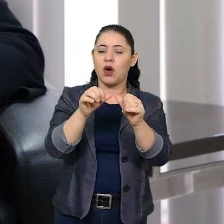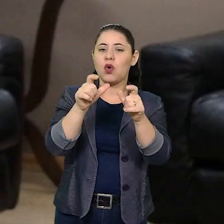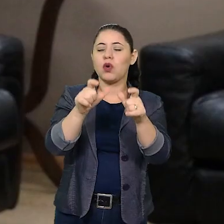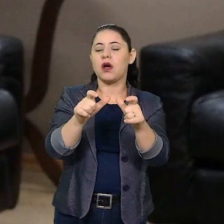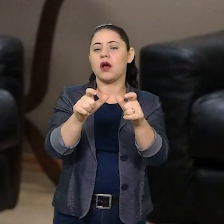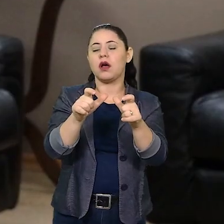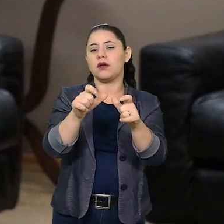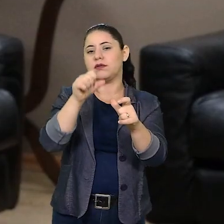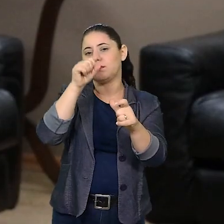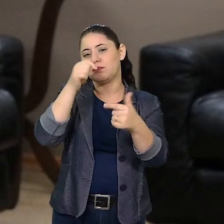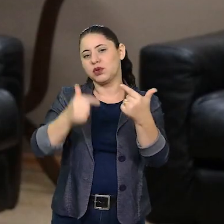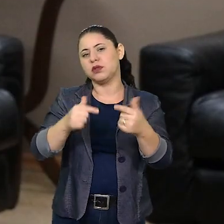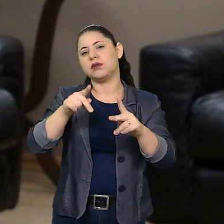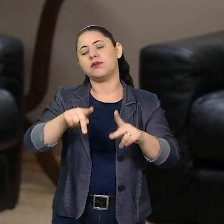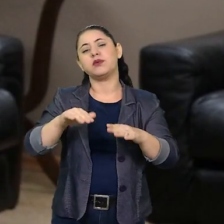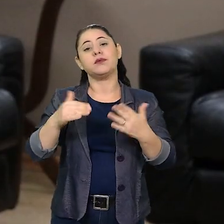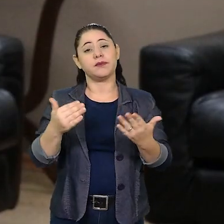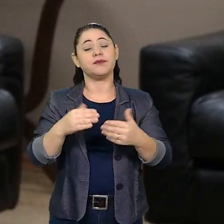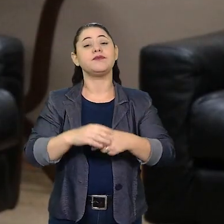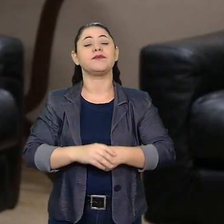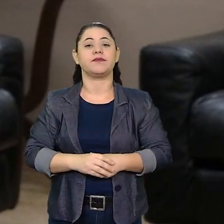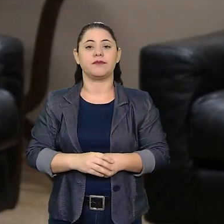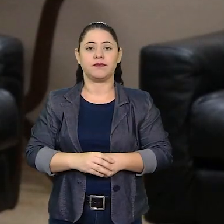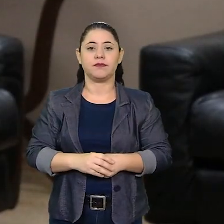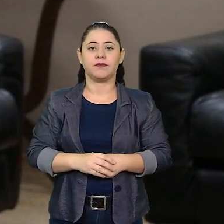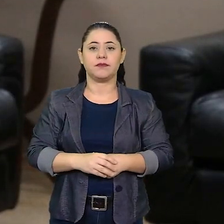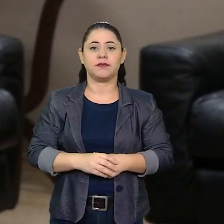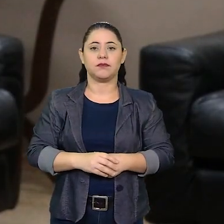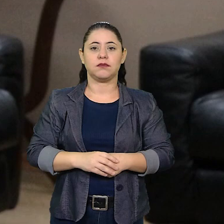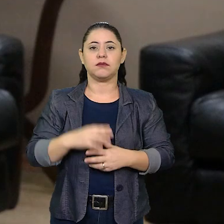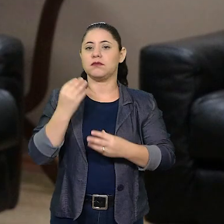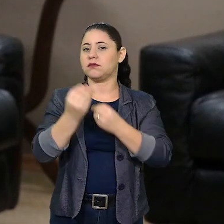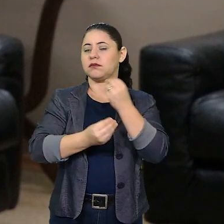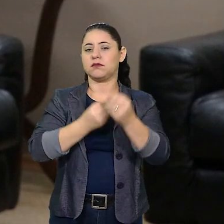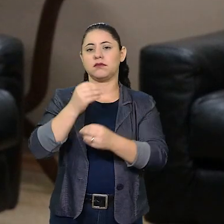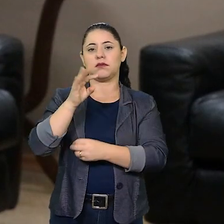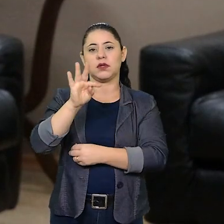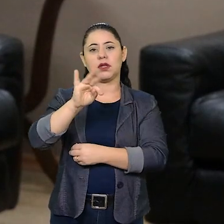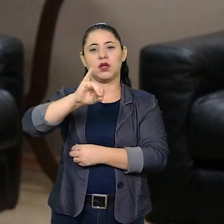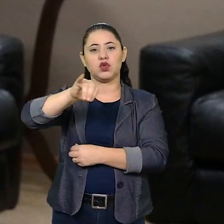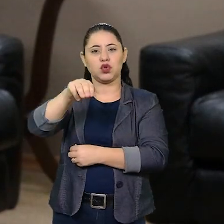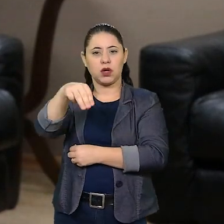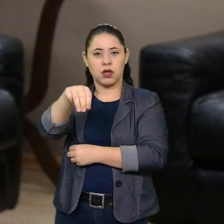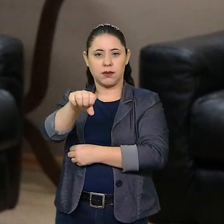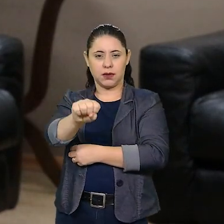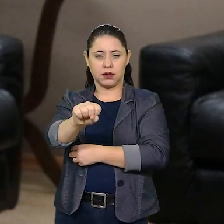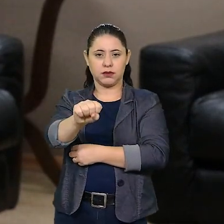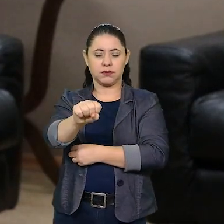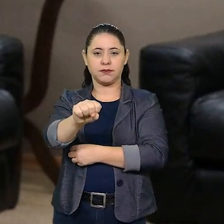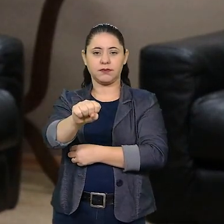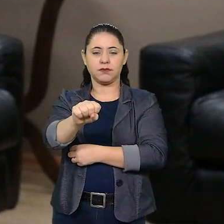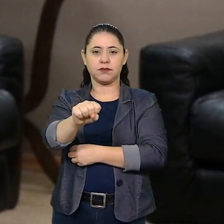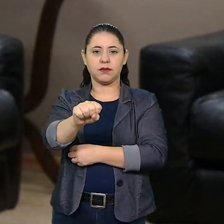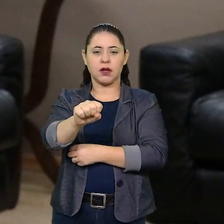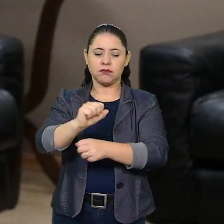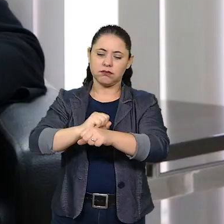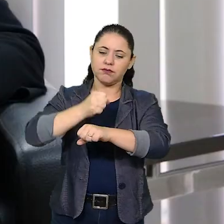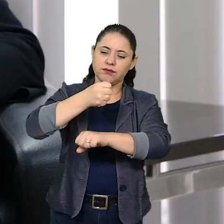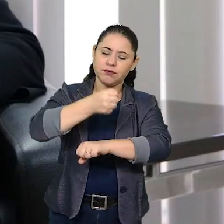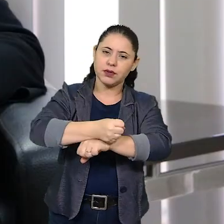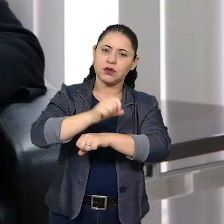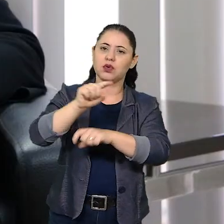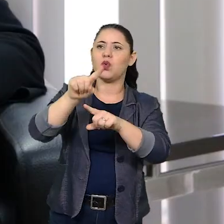política institucional. E as políticas públicas, né? Como o TJMS tem enfrentado a